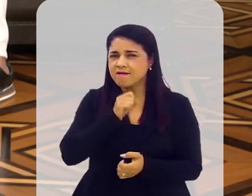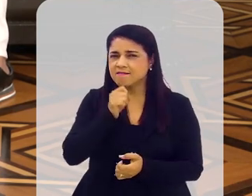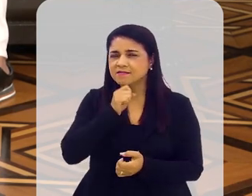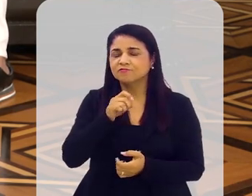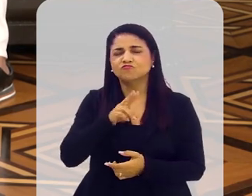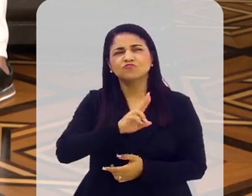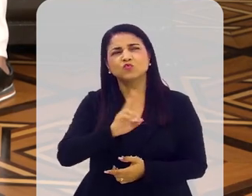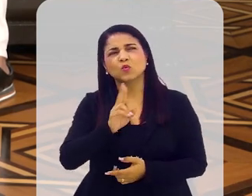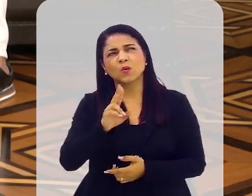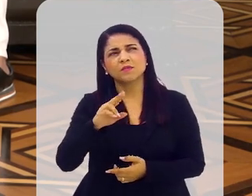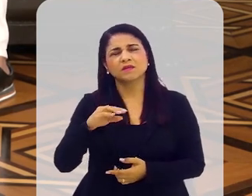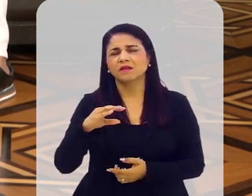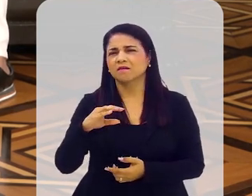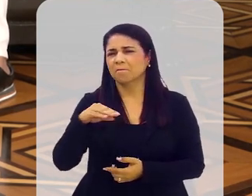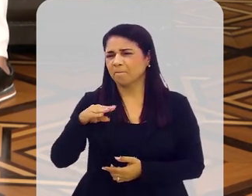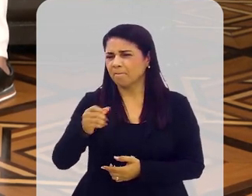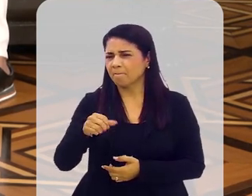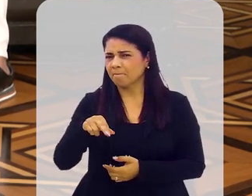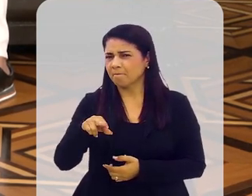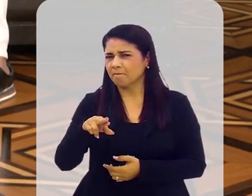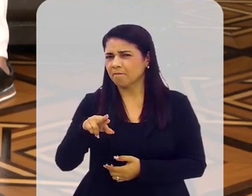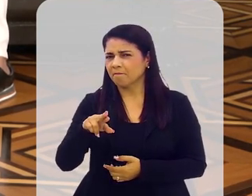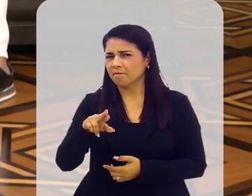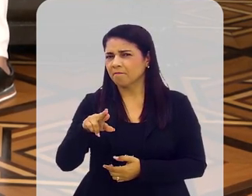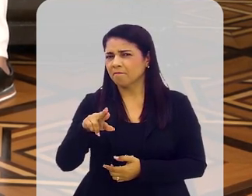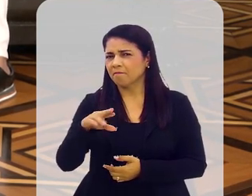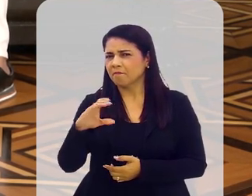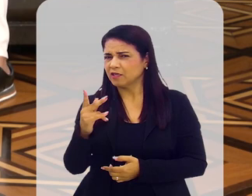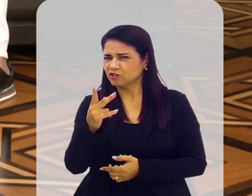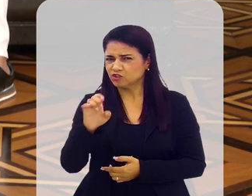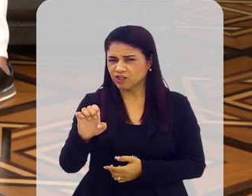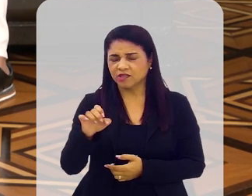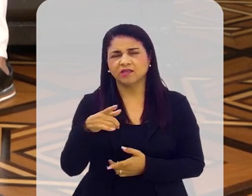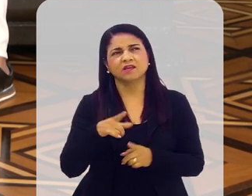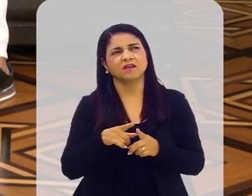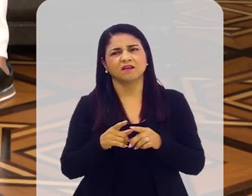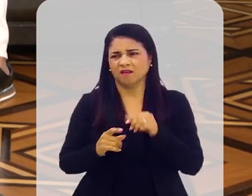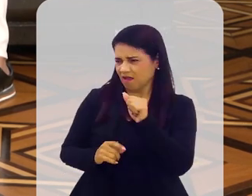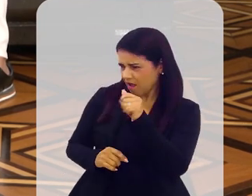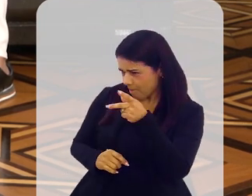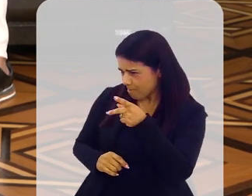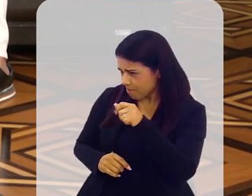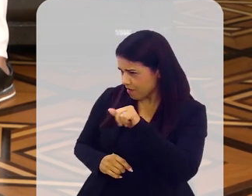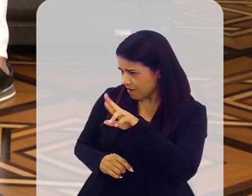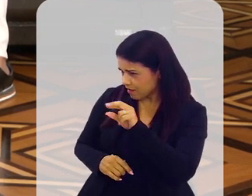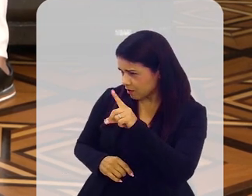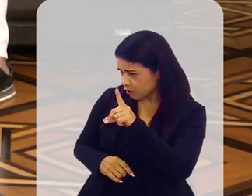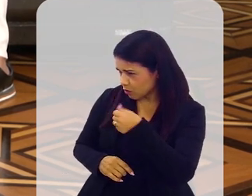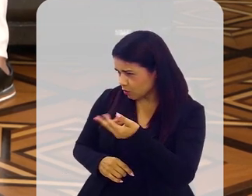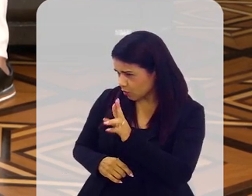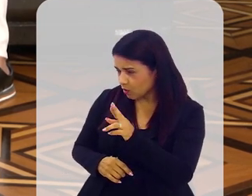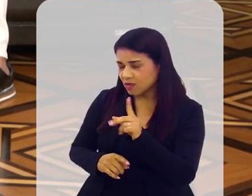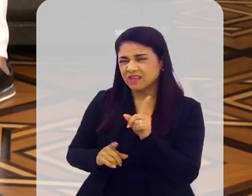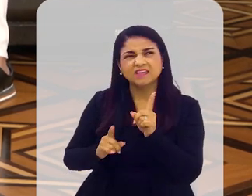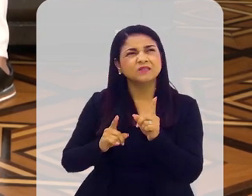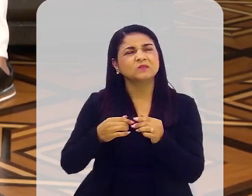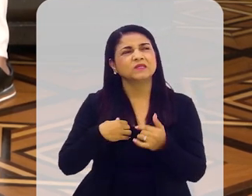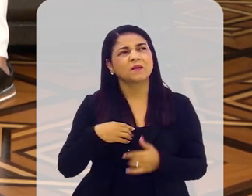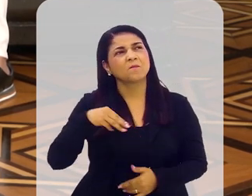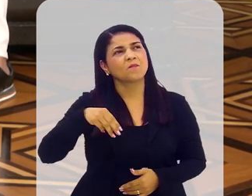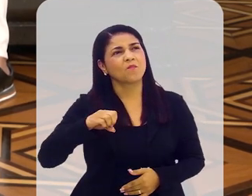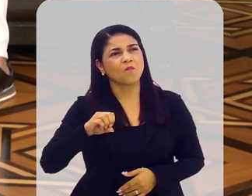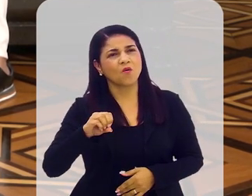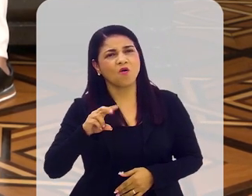Aquilo tinha um nome, não era machê. Era... Rainha, cadê meu aparador? Não, mas ele tinha um nome, era um móvel